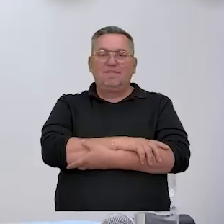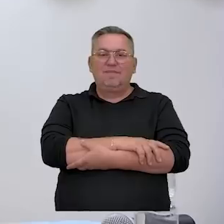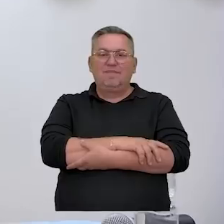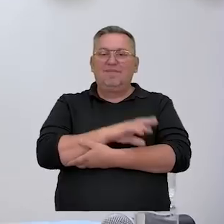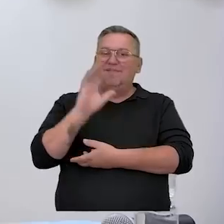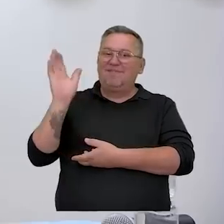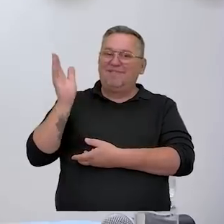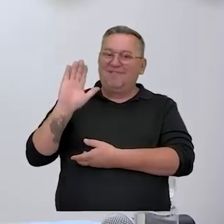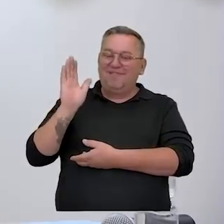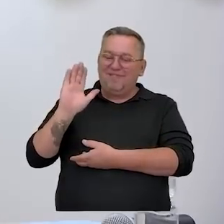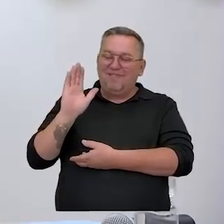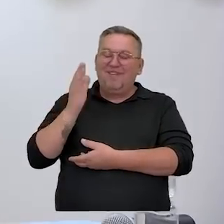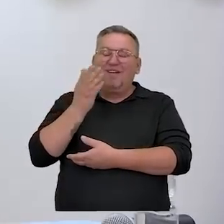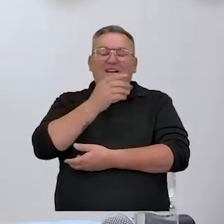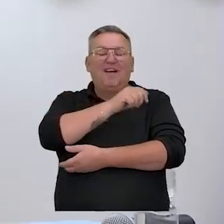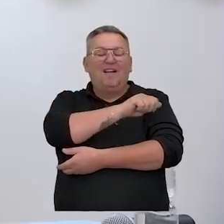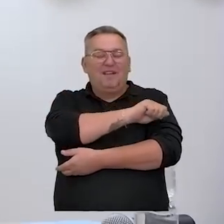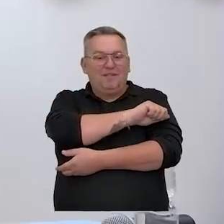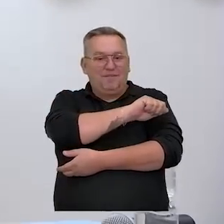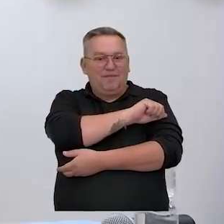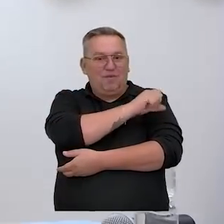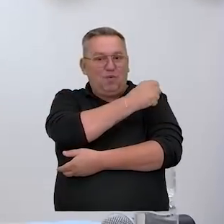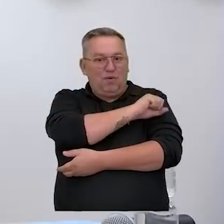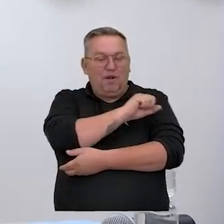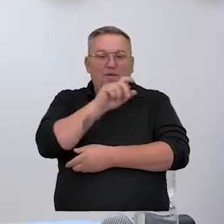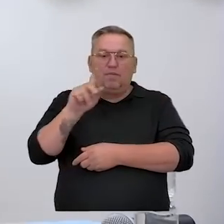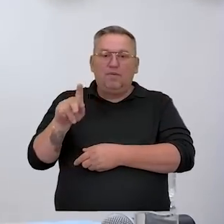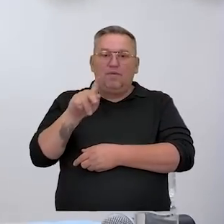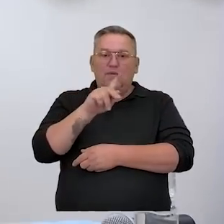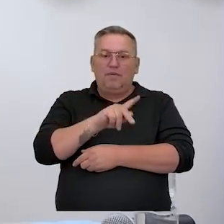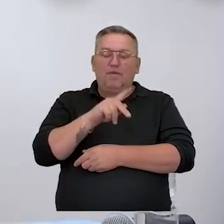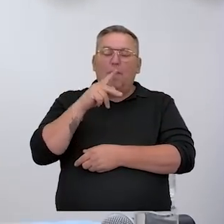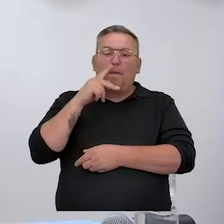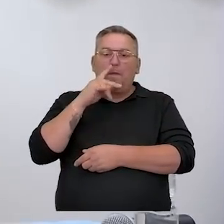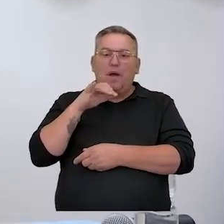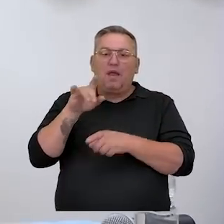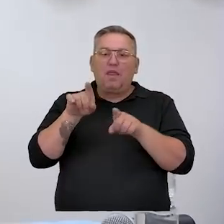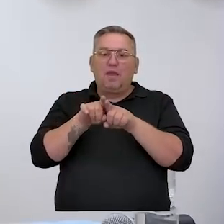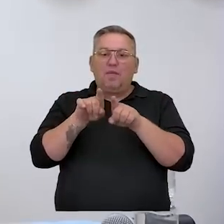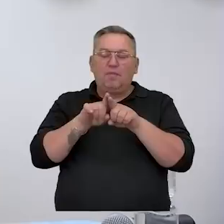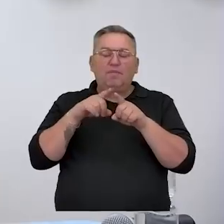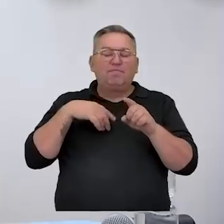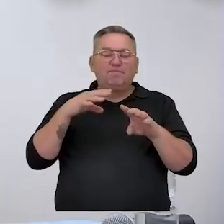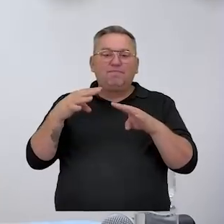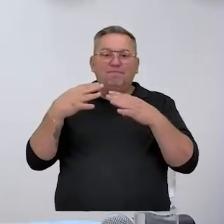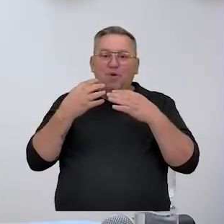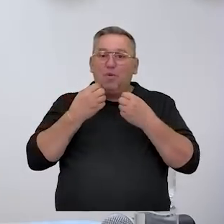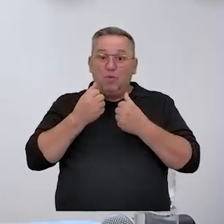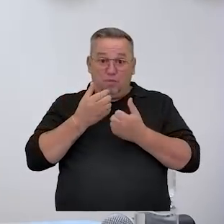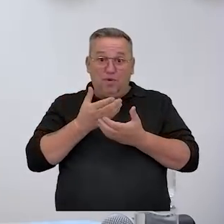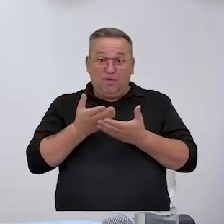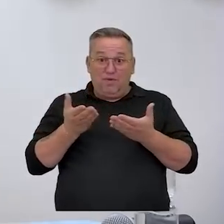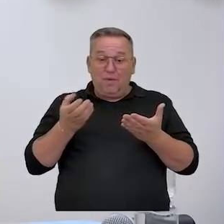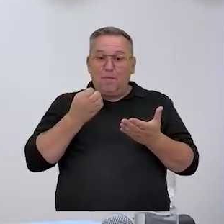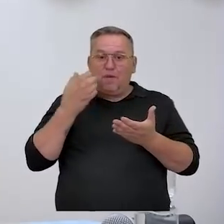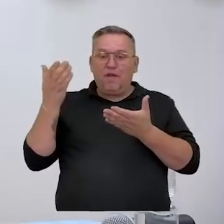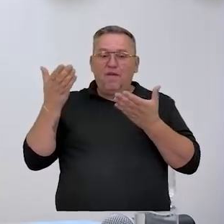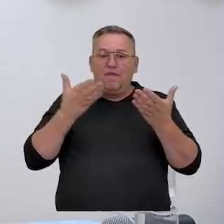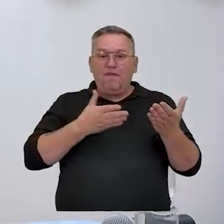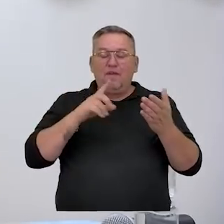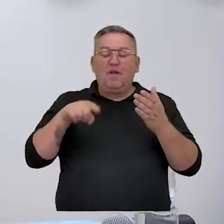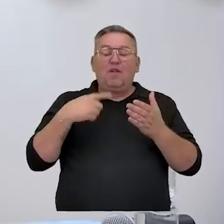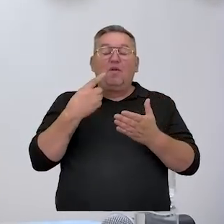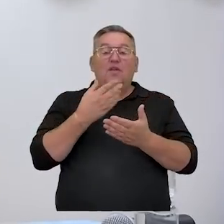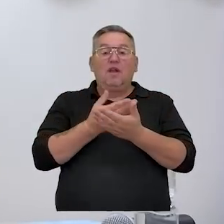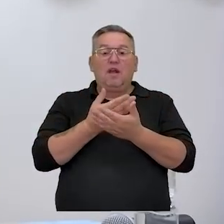Olá, estudante do 8º ano, professores, professoras, pais e todos que nos acompanham. Tudo bem com vocês? Sejam bem-vindos à nossa aula